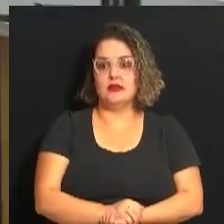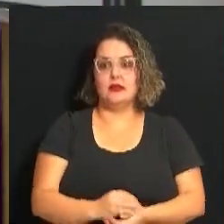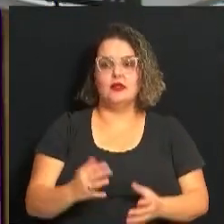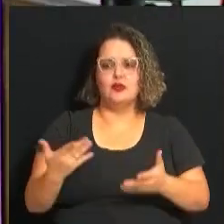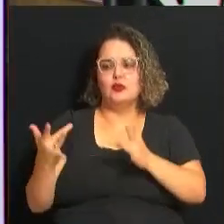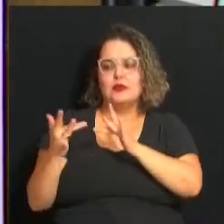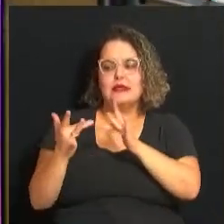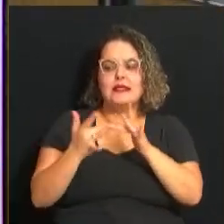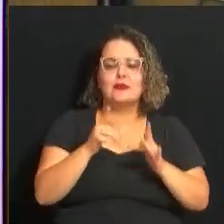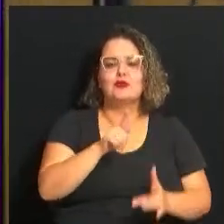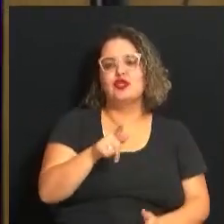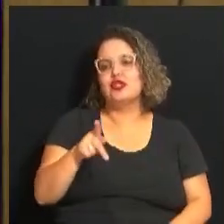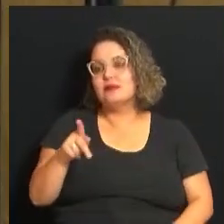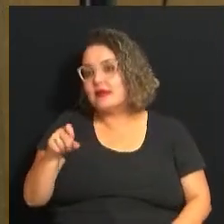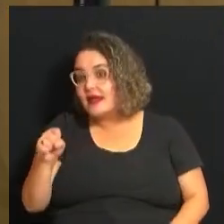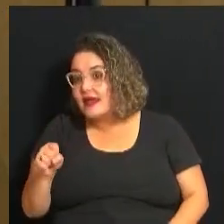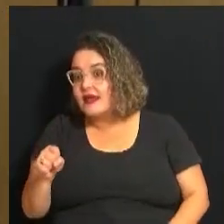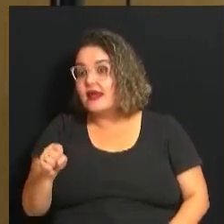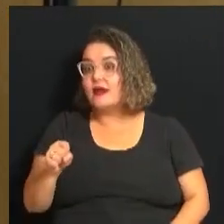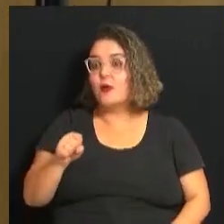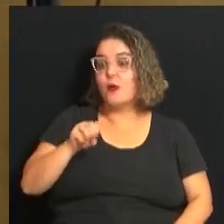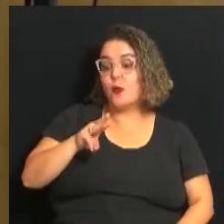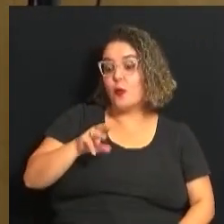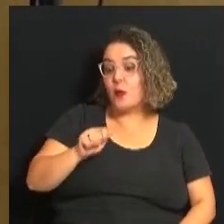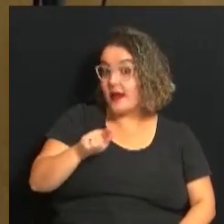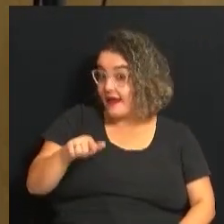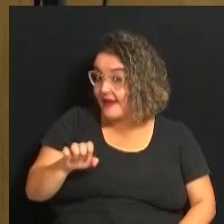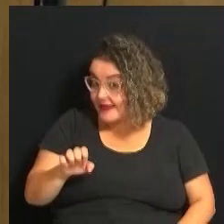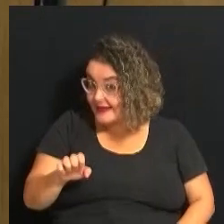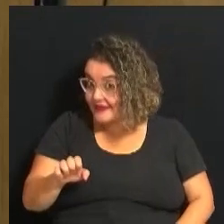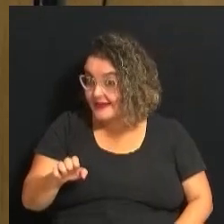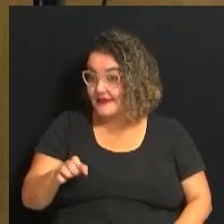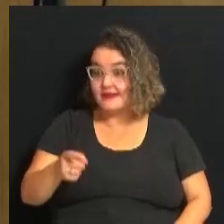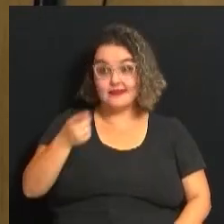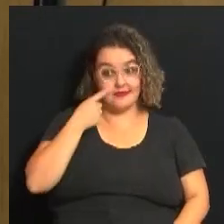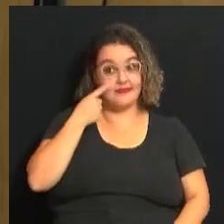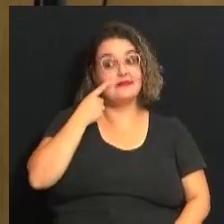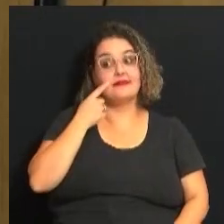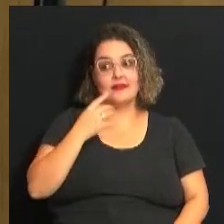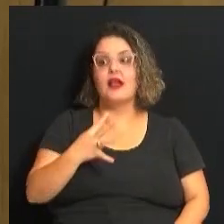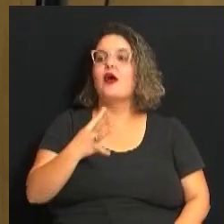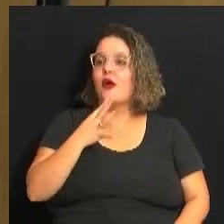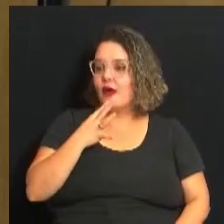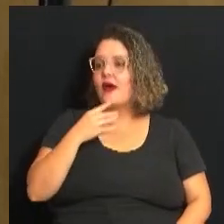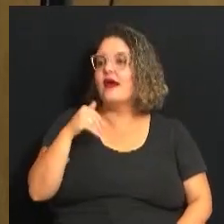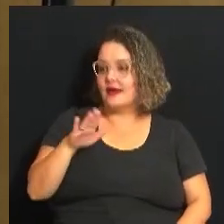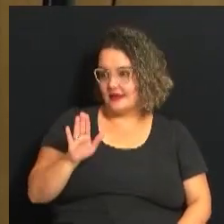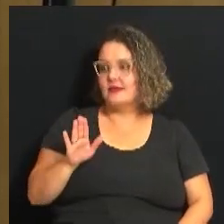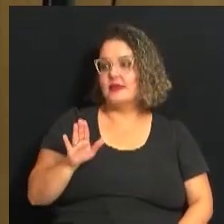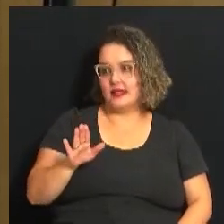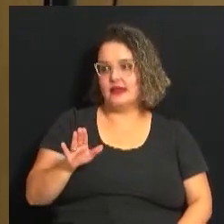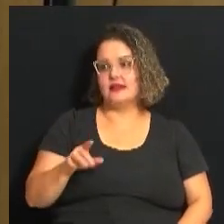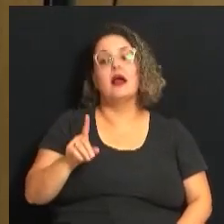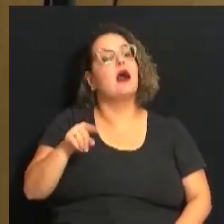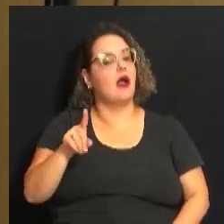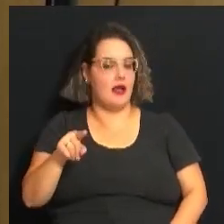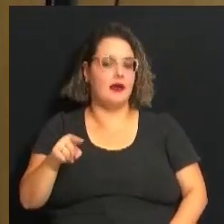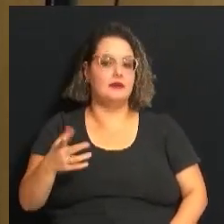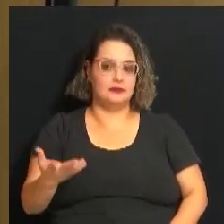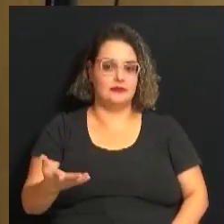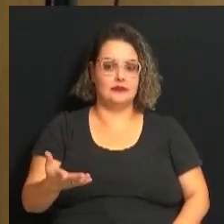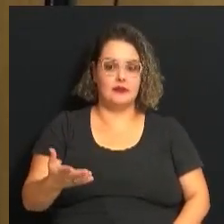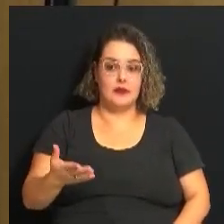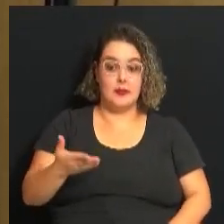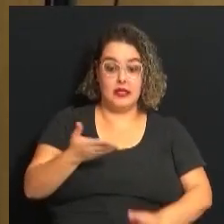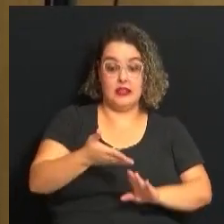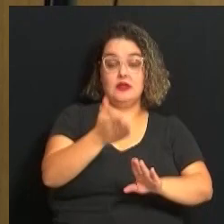GPS, né? Waze, que é o que o pessoal que está assistindo certamente conhece mais, né? Sim, isso é assim, para quem está de fora, né, é